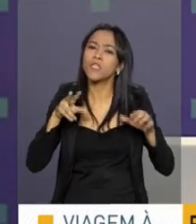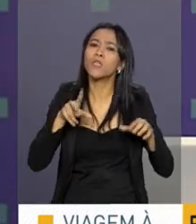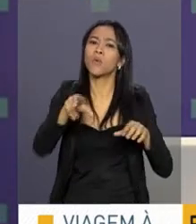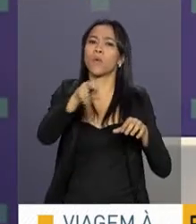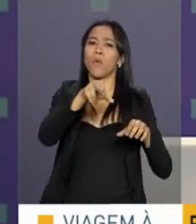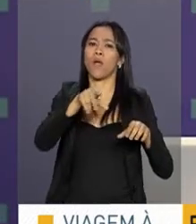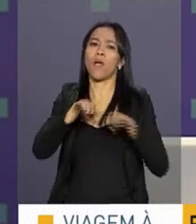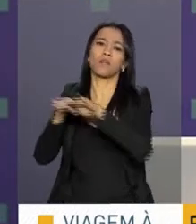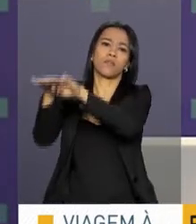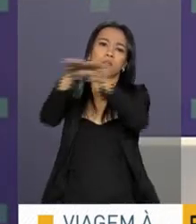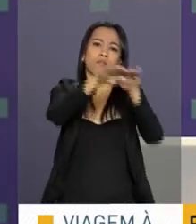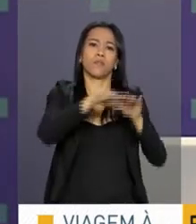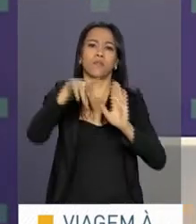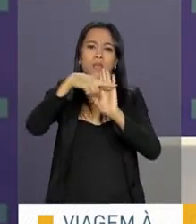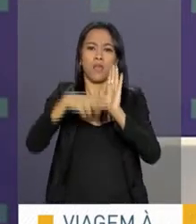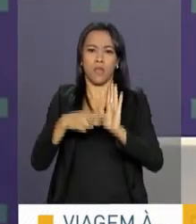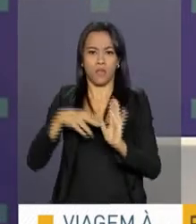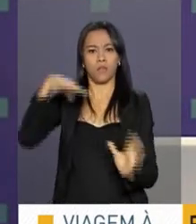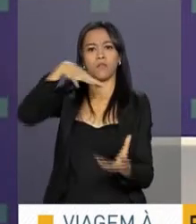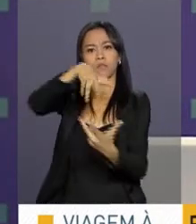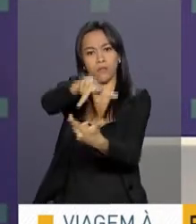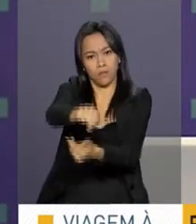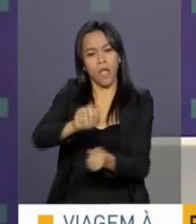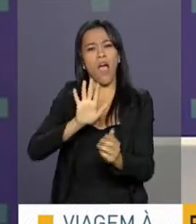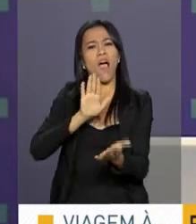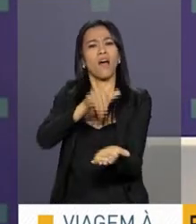internacionais até o final do ano.